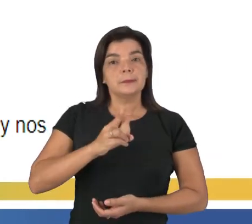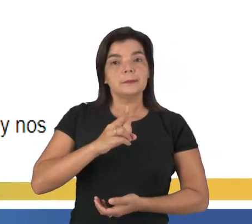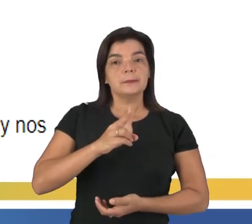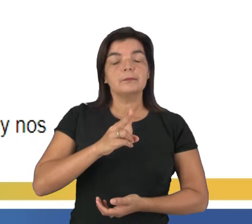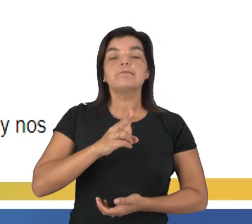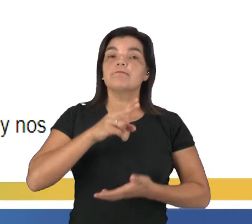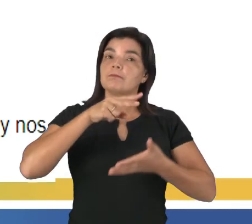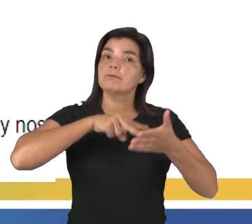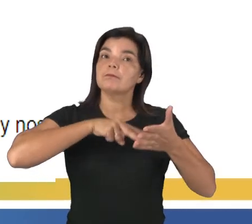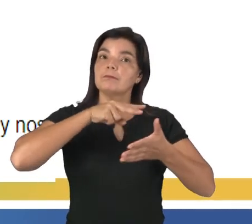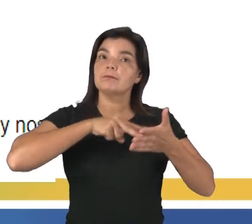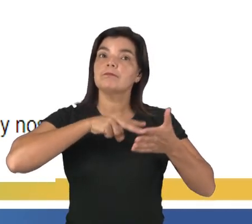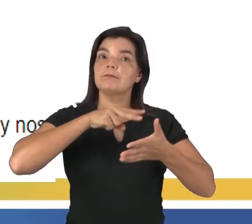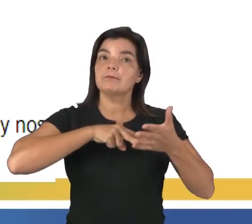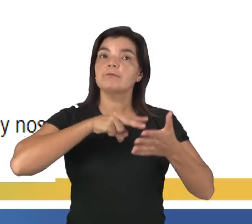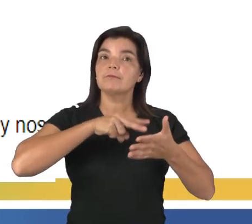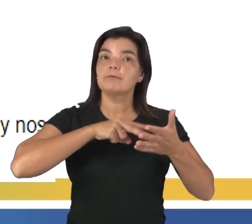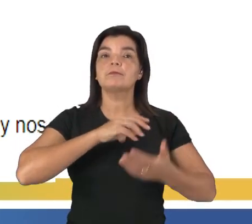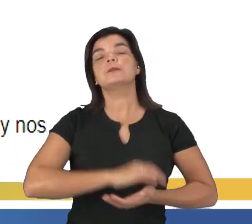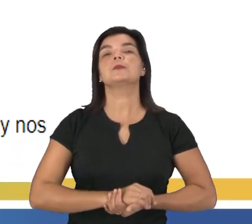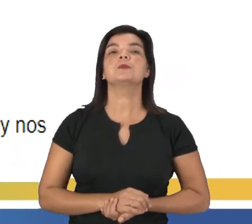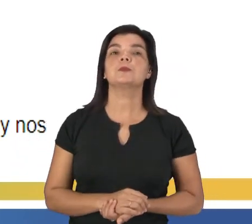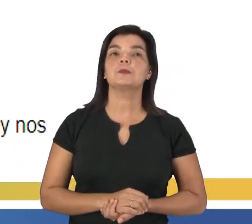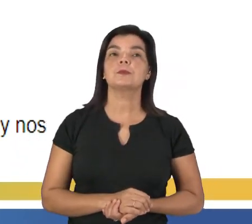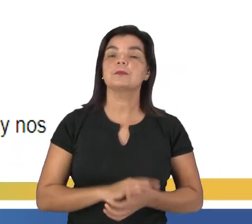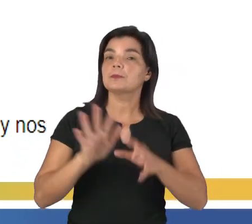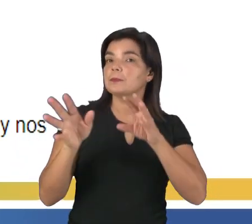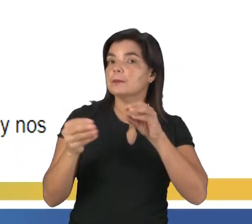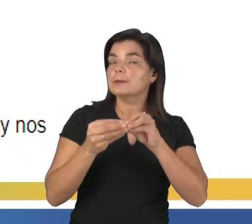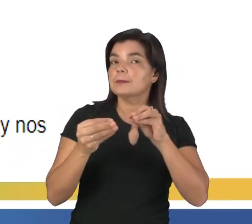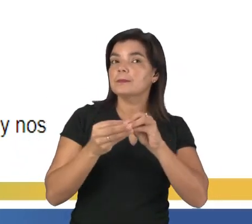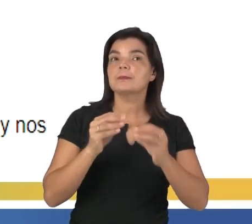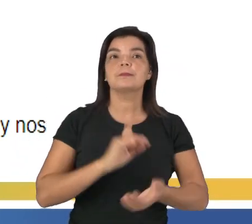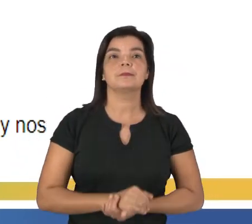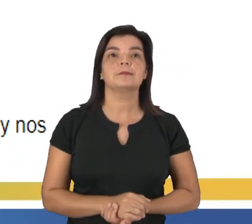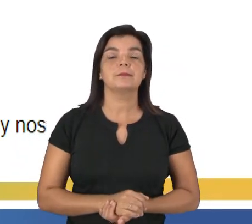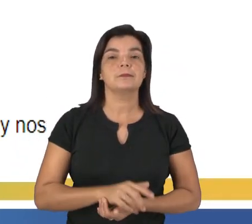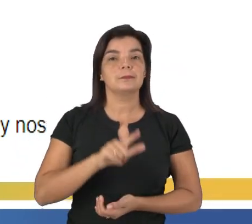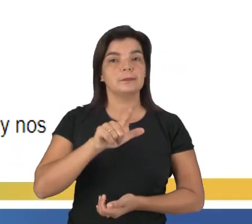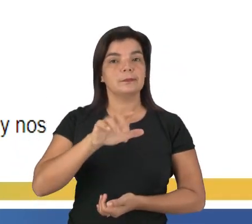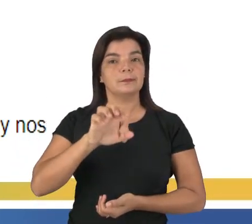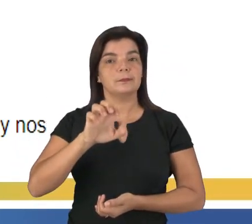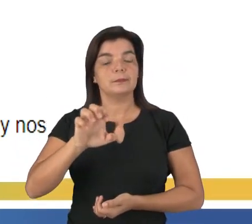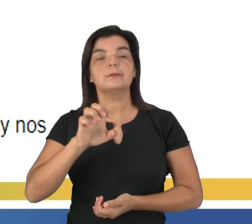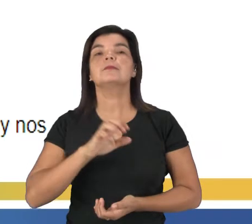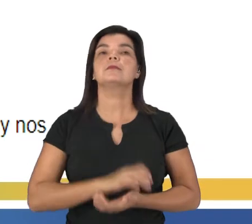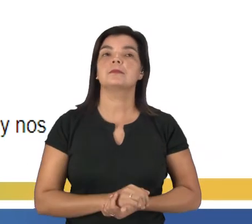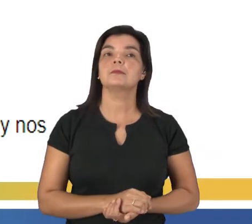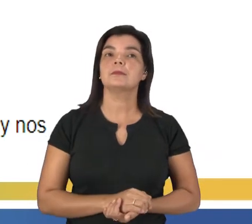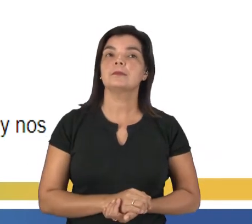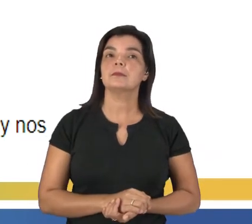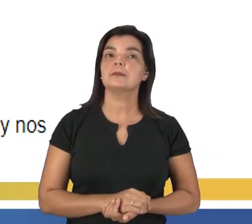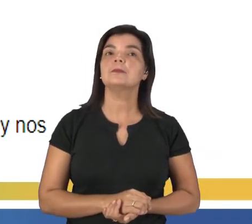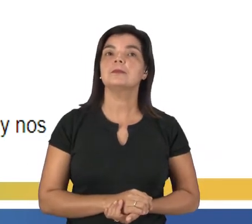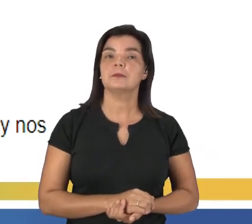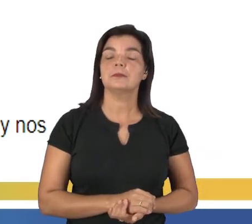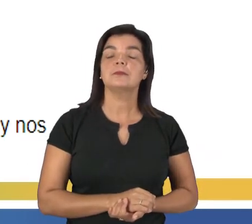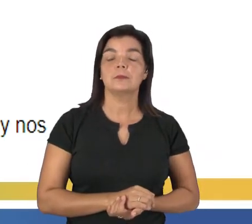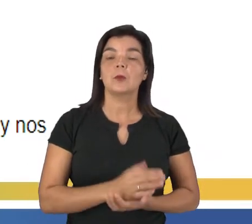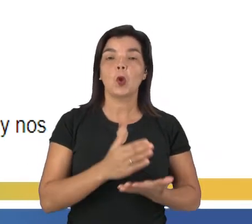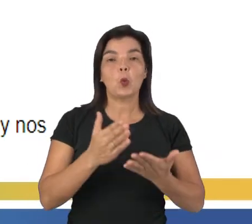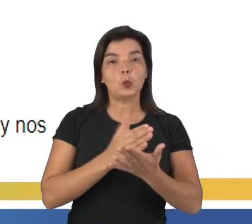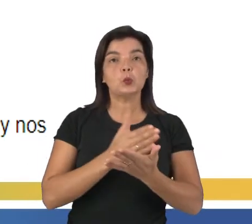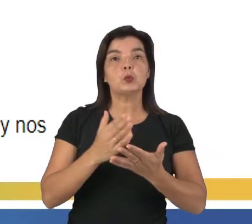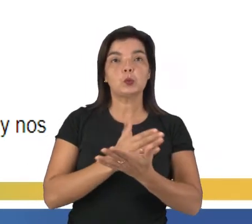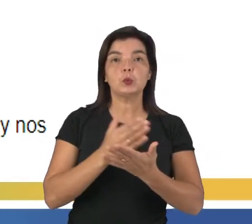sempre muitos livros em verano. Verbo ler ali para completar. Então, eu tenho... Minha amiga sempre lê muitos